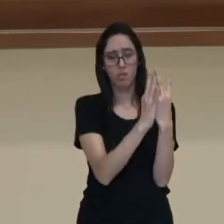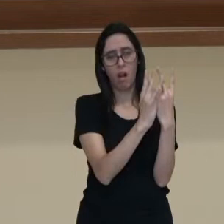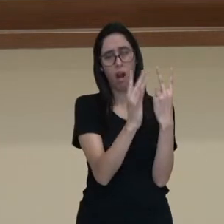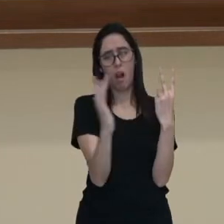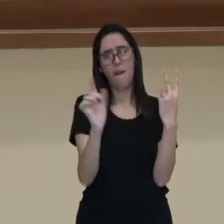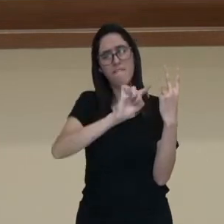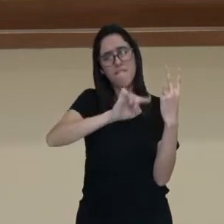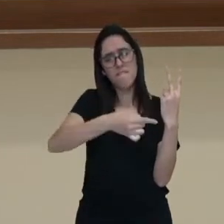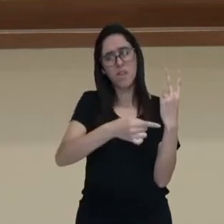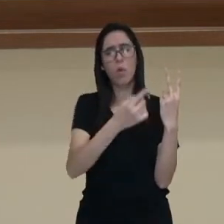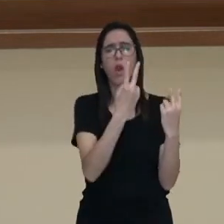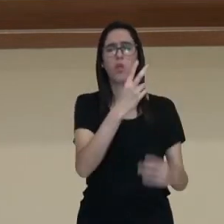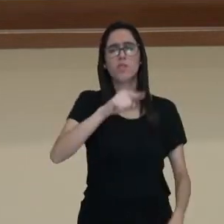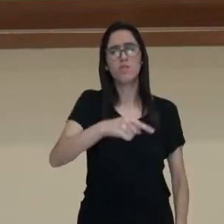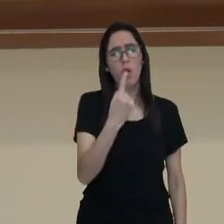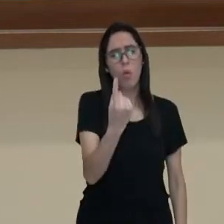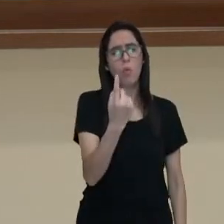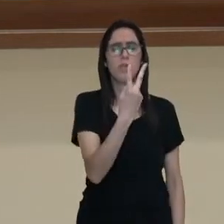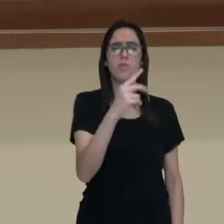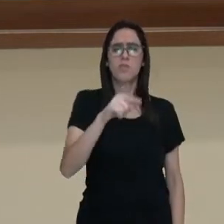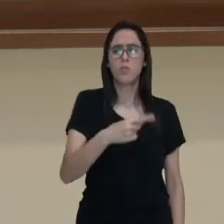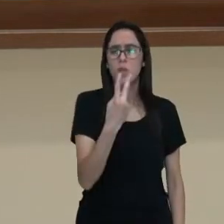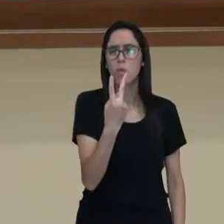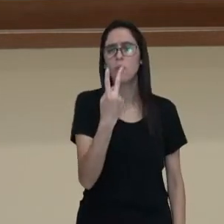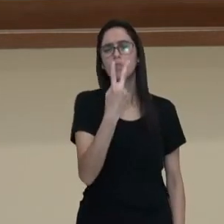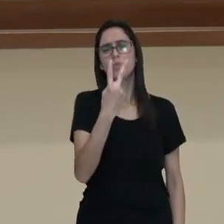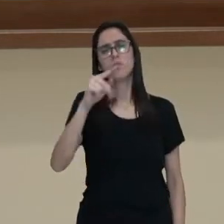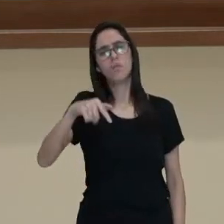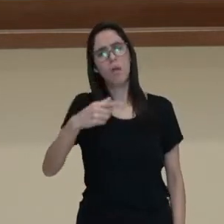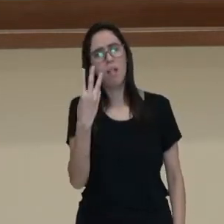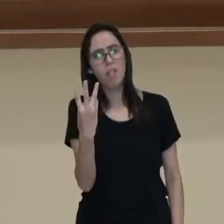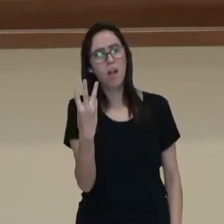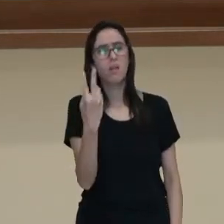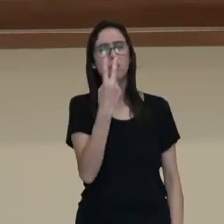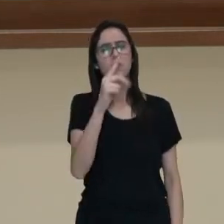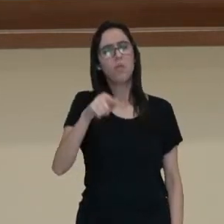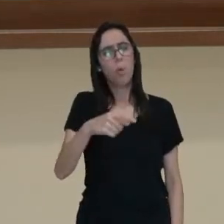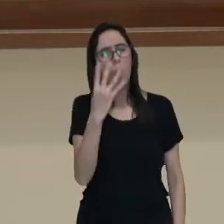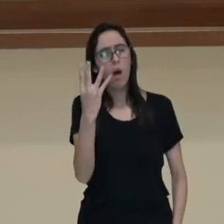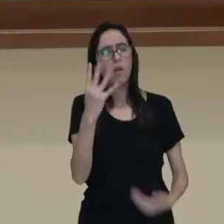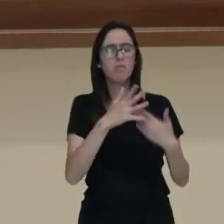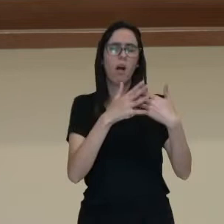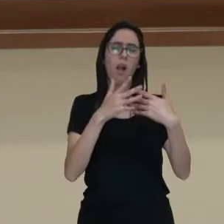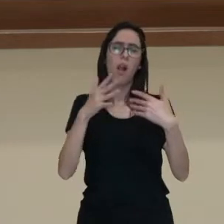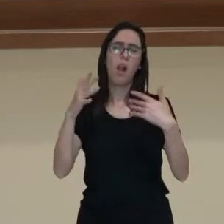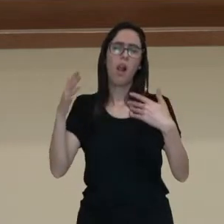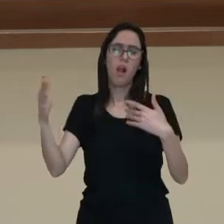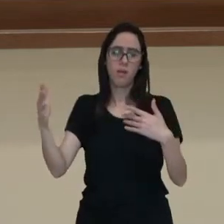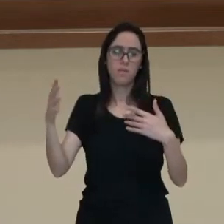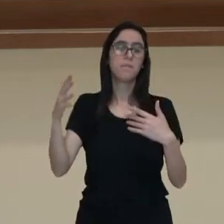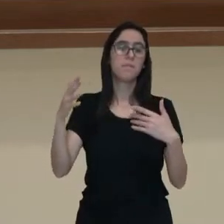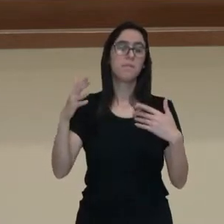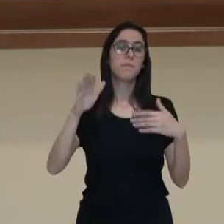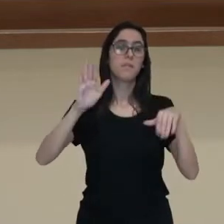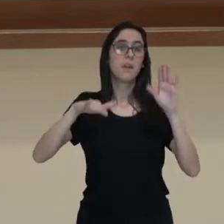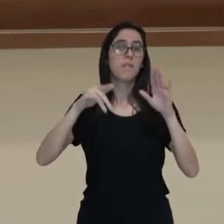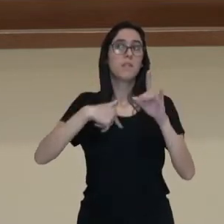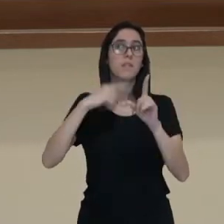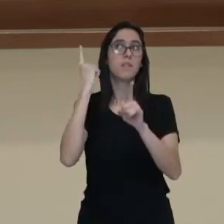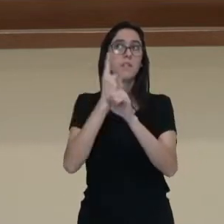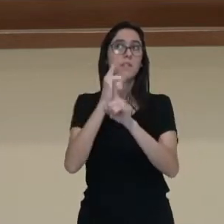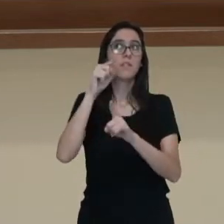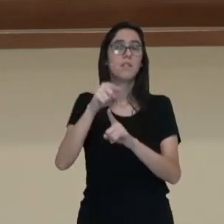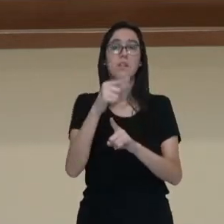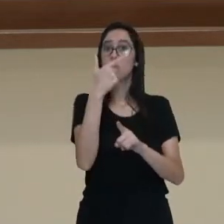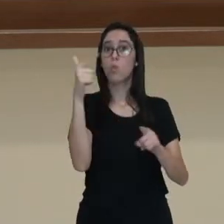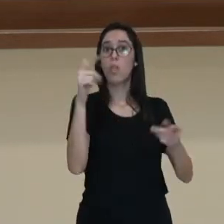decimais. 2,1, 2,2, 2,3. Porque vai que você precisa encontrar esse valor e você não tem uma